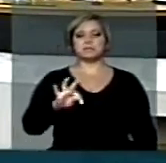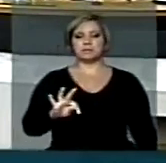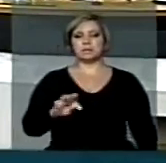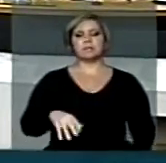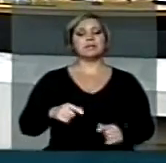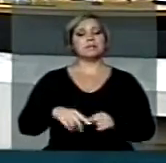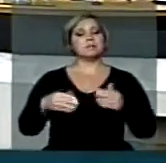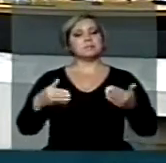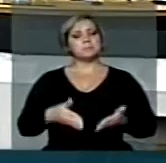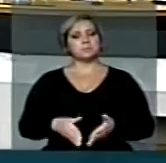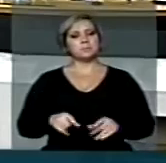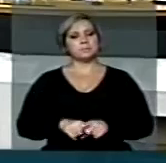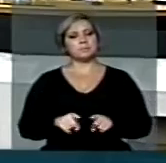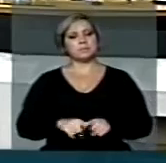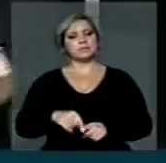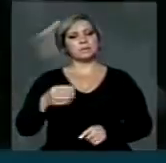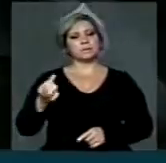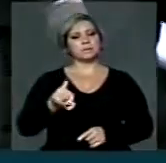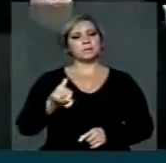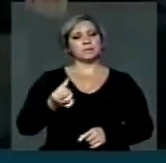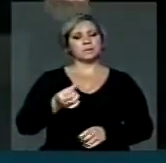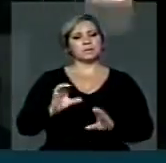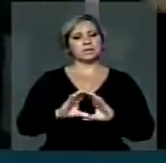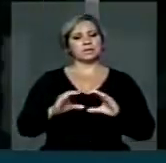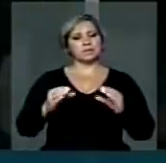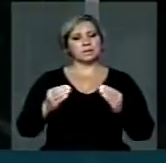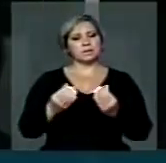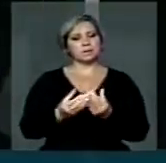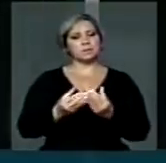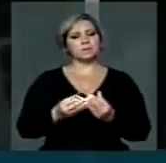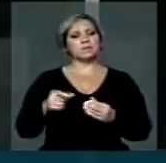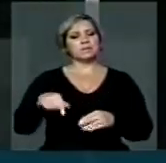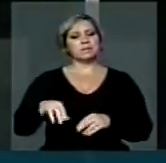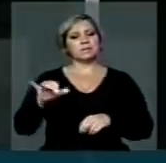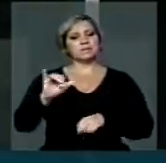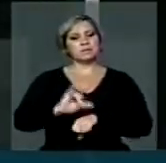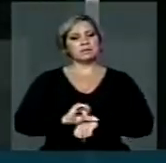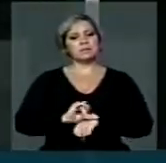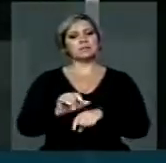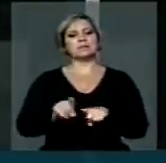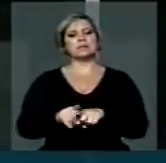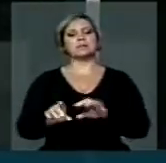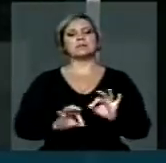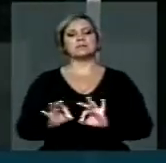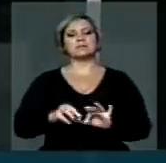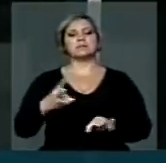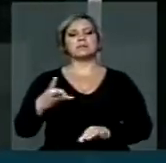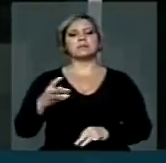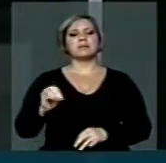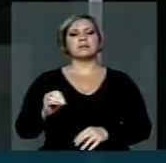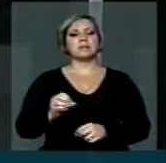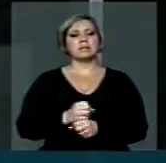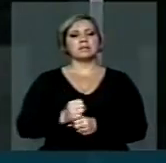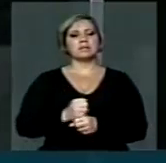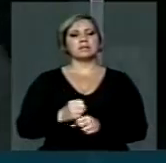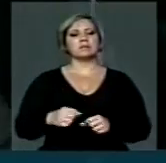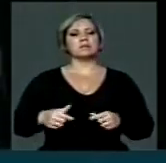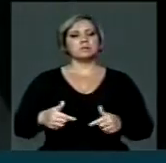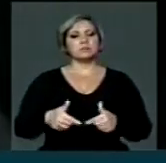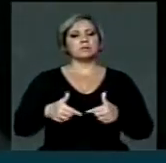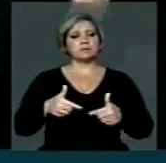que participam do 6º Congresso na capital e para celebrar os 30 anos de luta pela